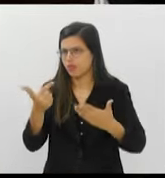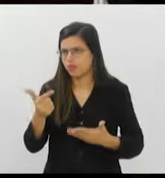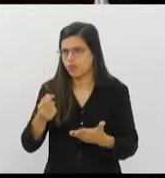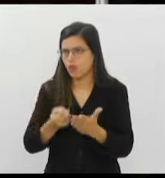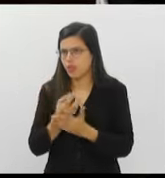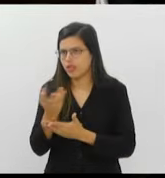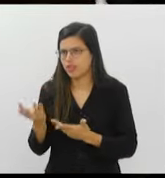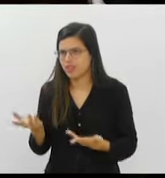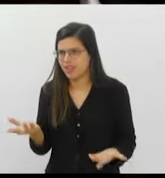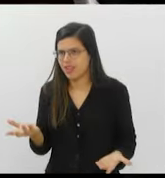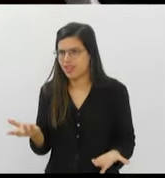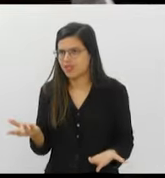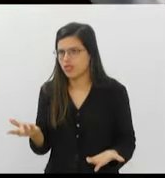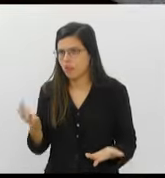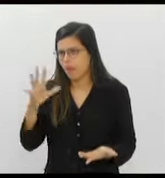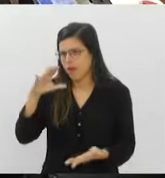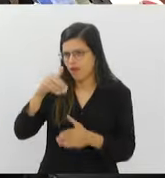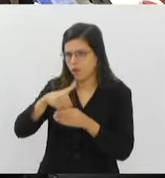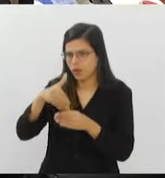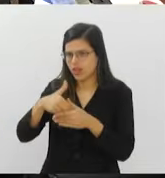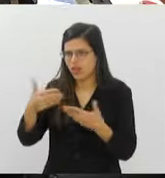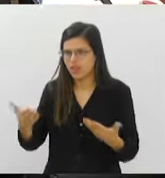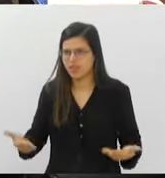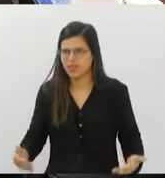com quórum de sobra, vó.